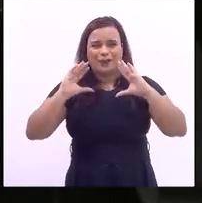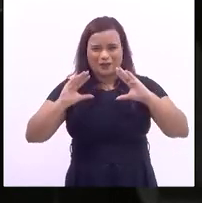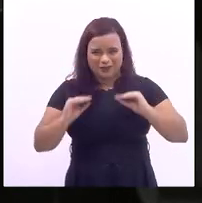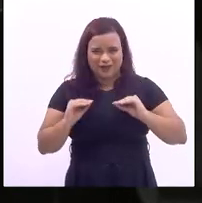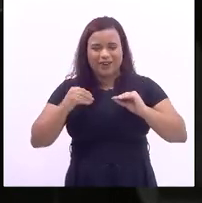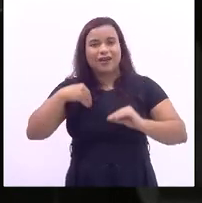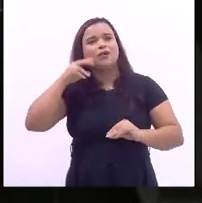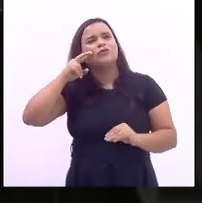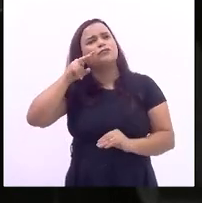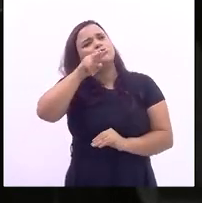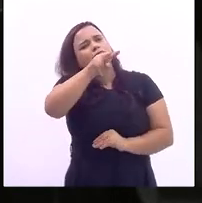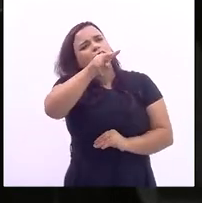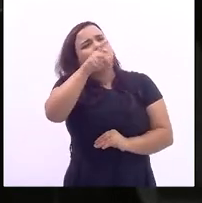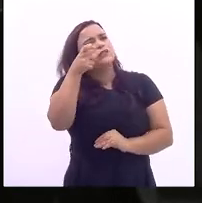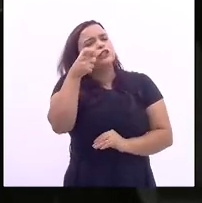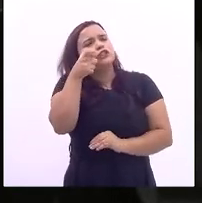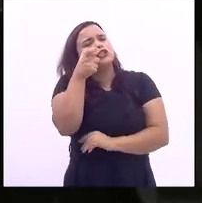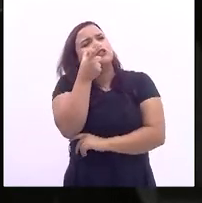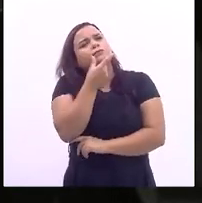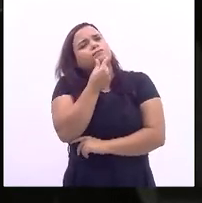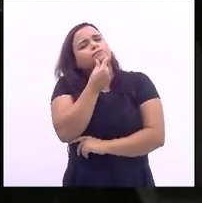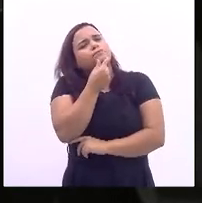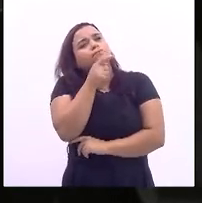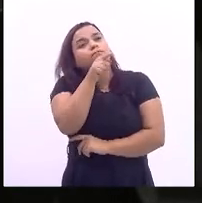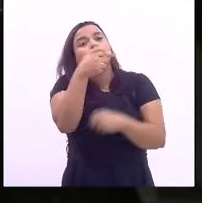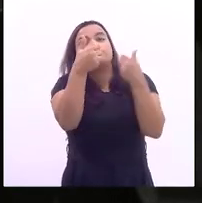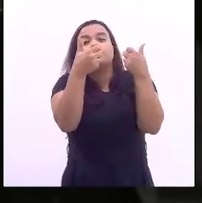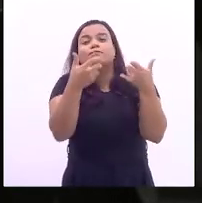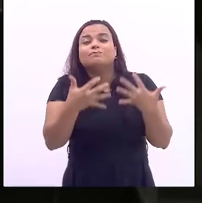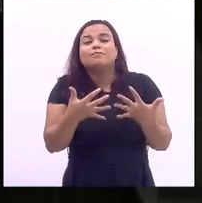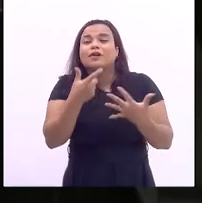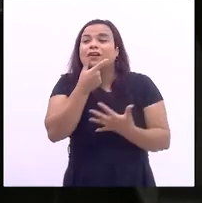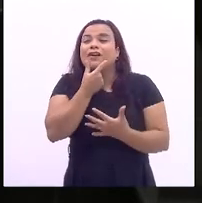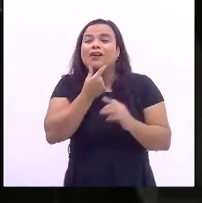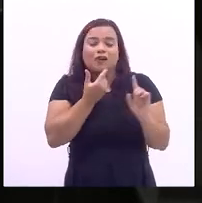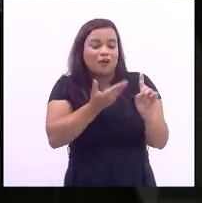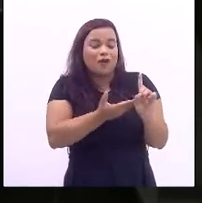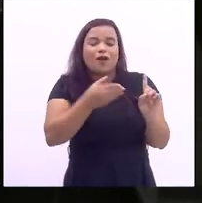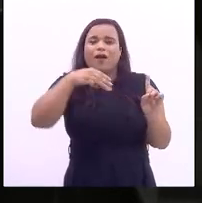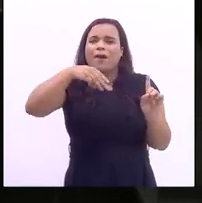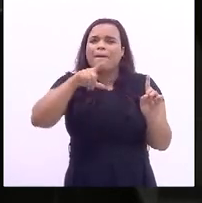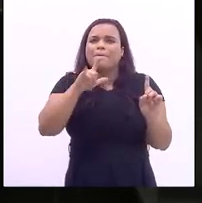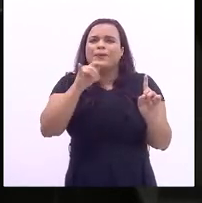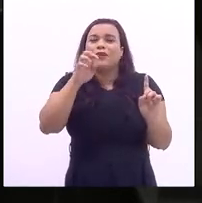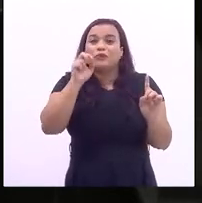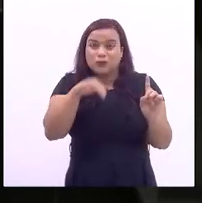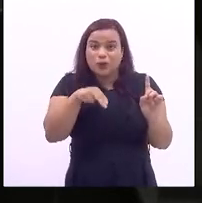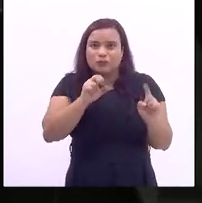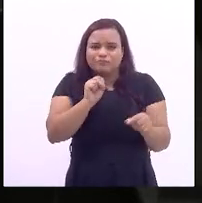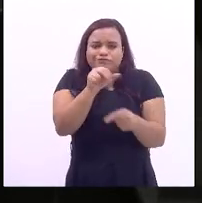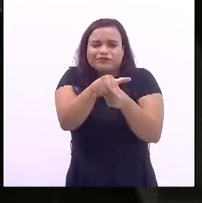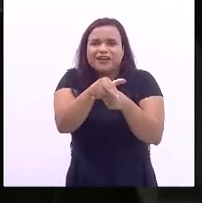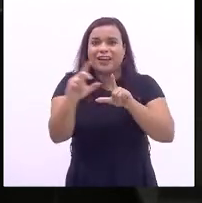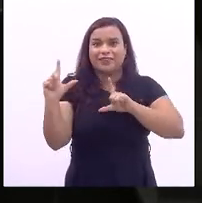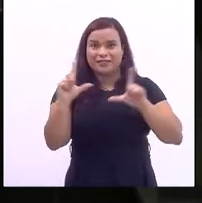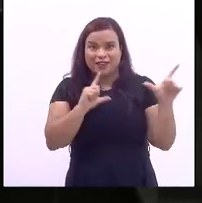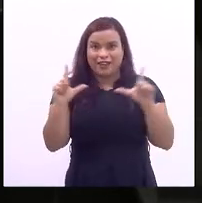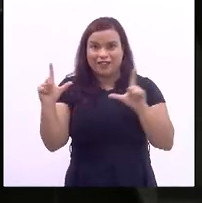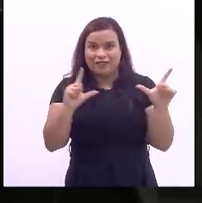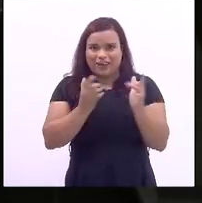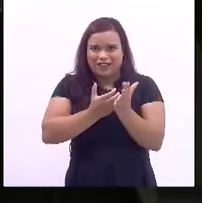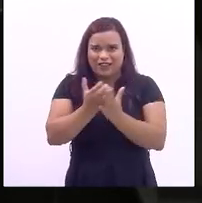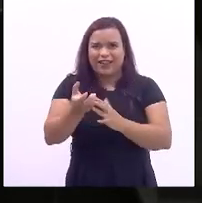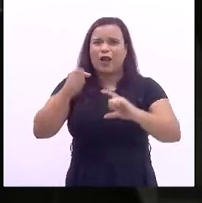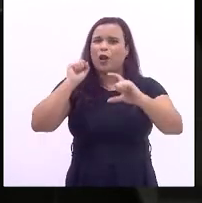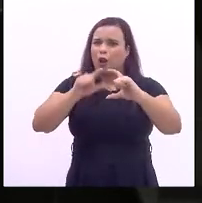noite quer dizer que o Milton começou na televisão e foi contratado pela